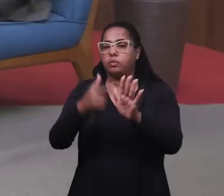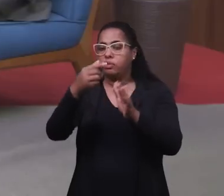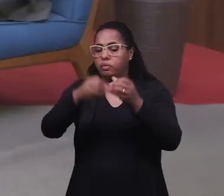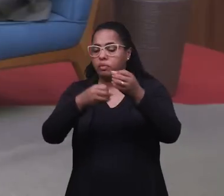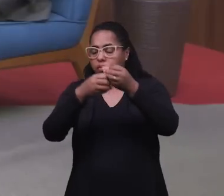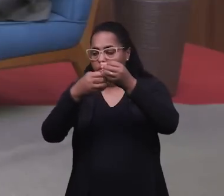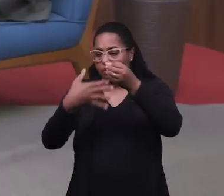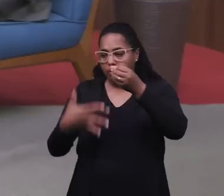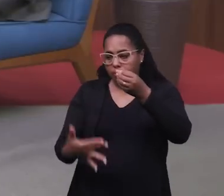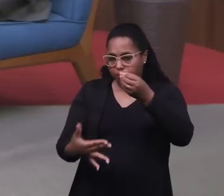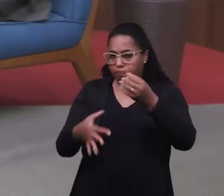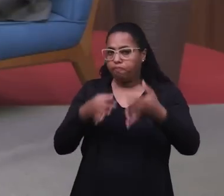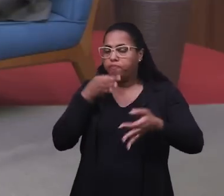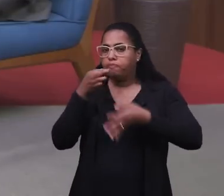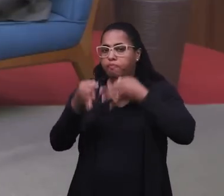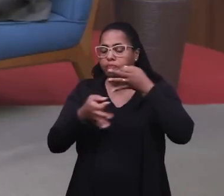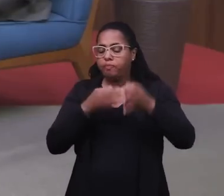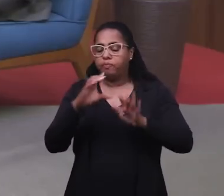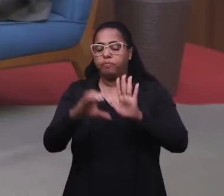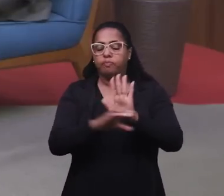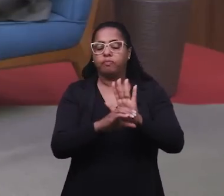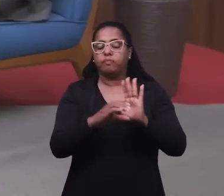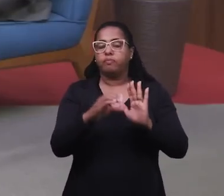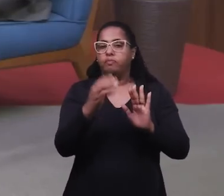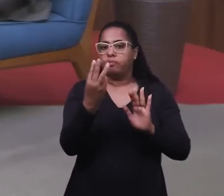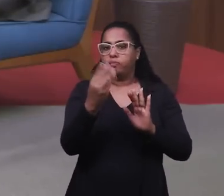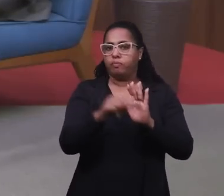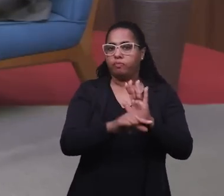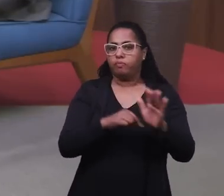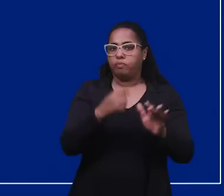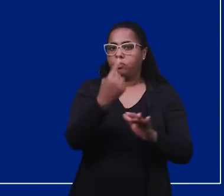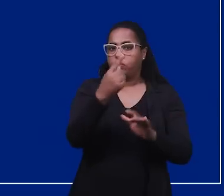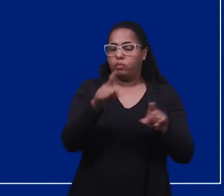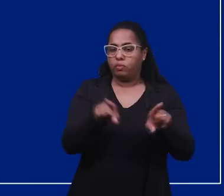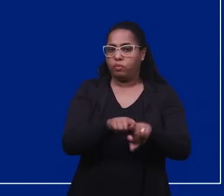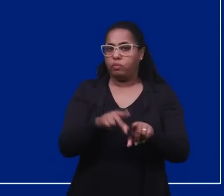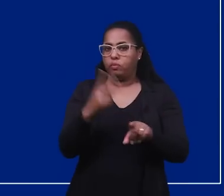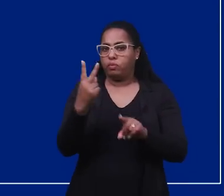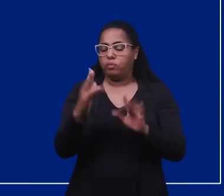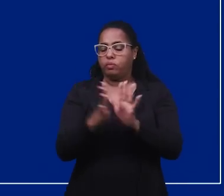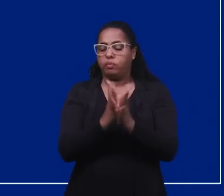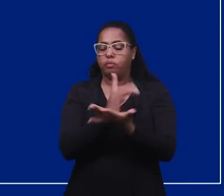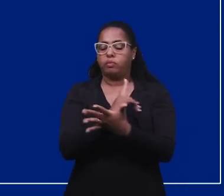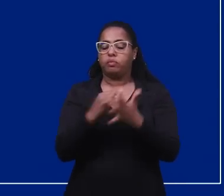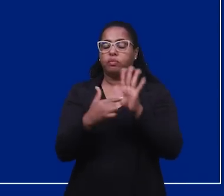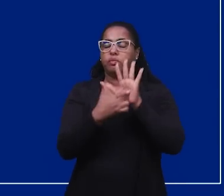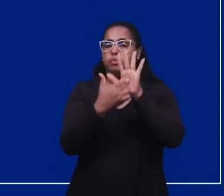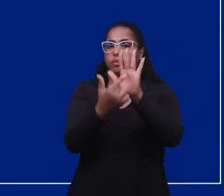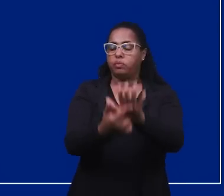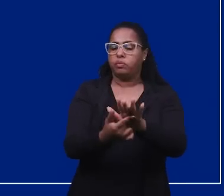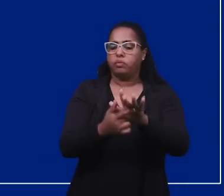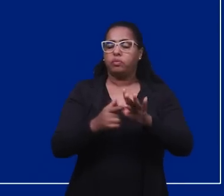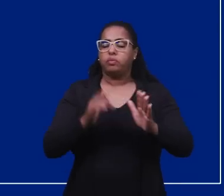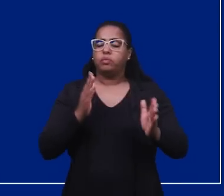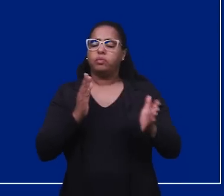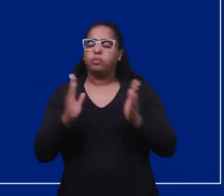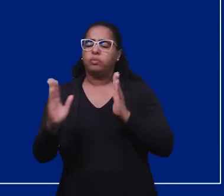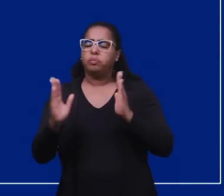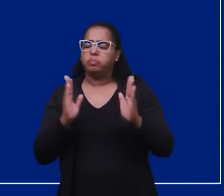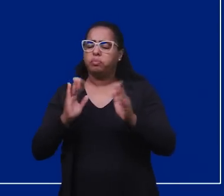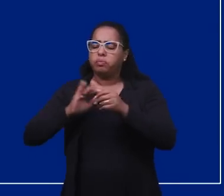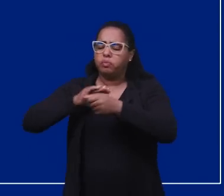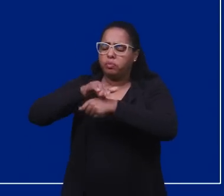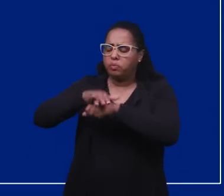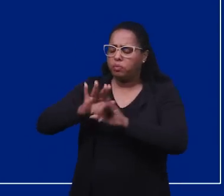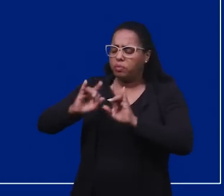o comentário sobre eles. Cantares, capítulo 3, versos 1 e 2, diz assim a palavra do Senhor: de noite busquei